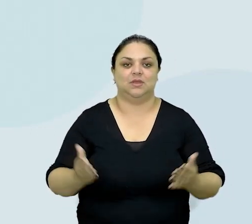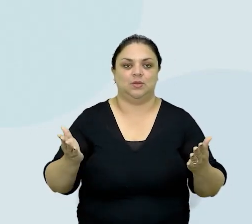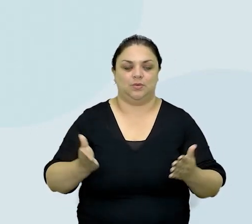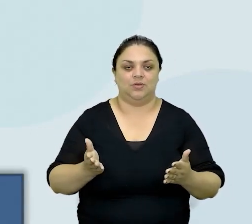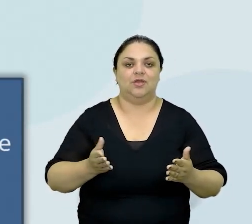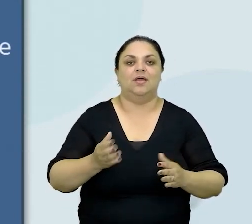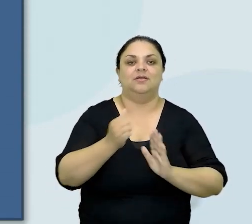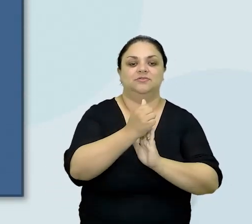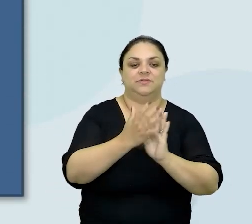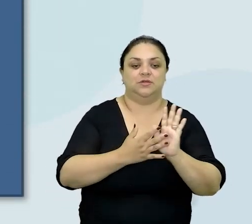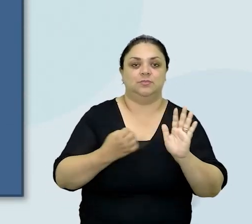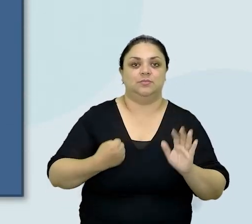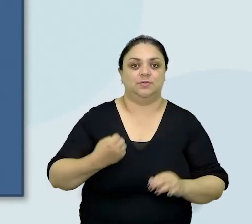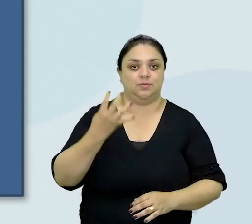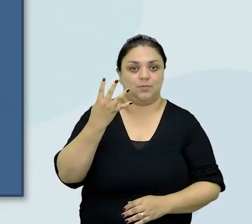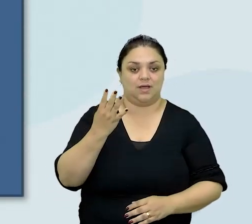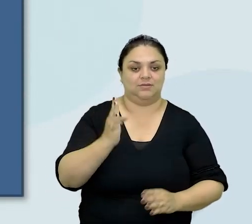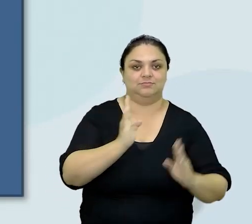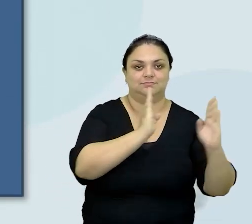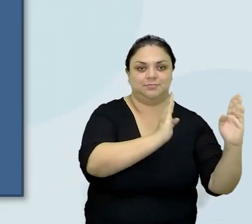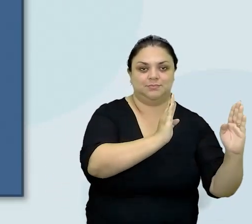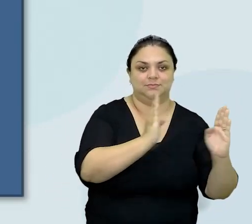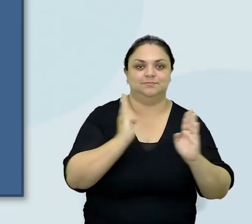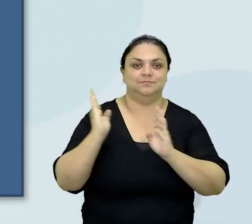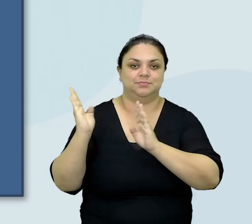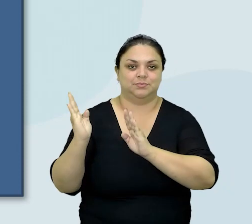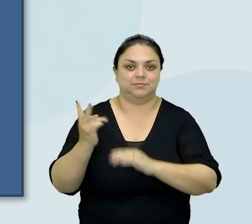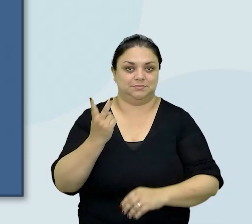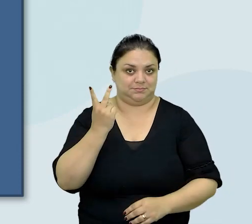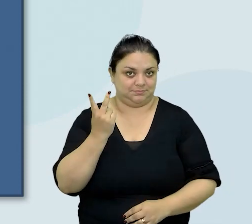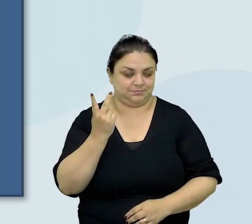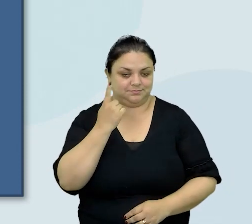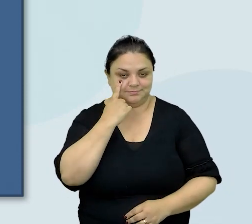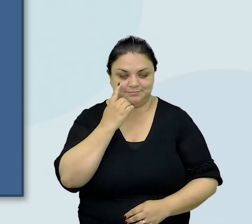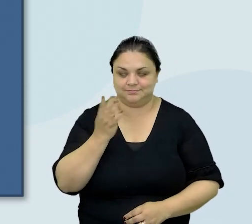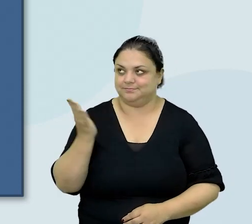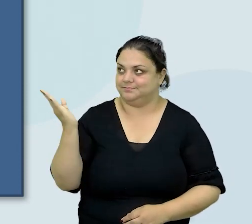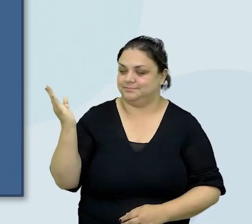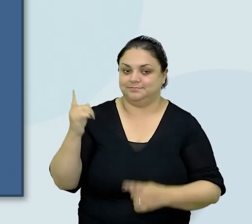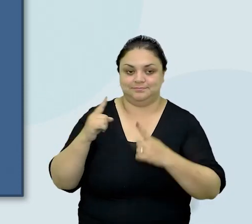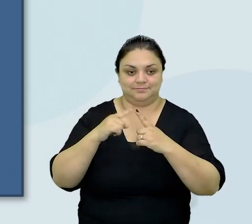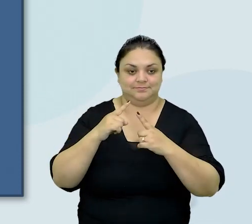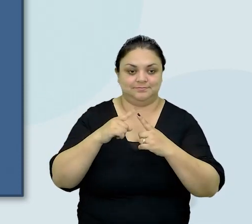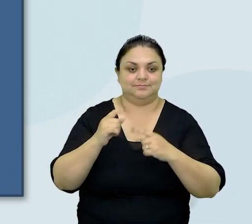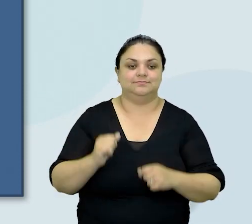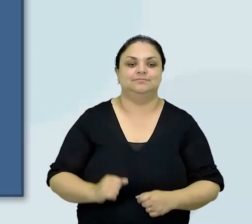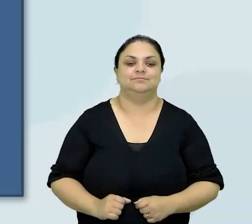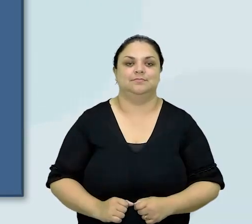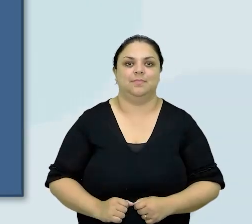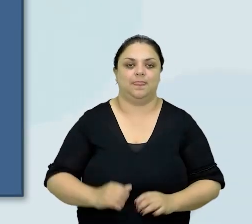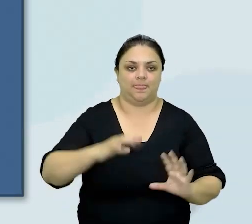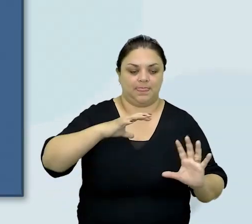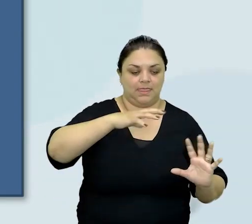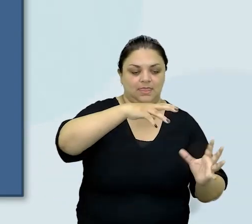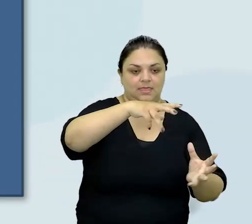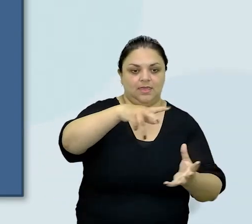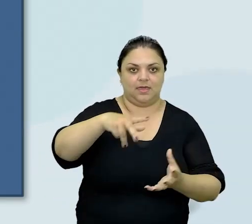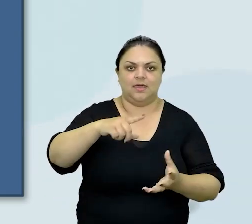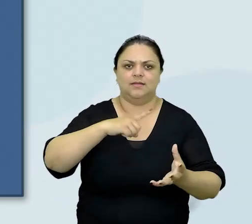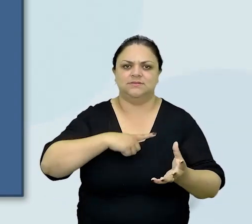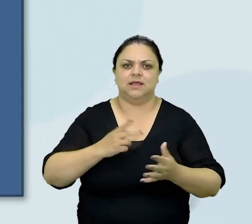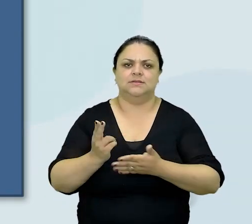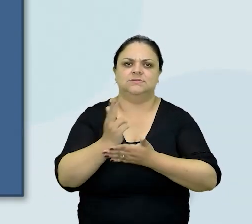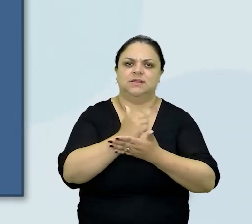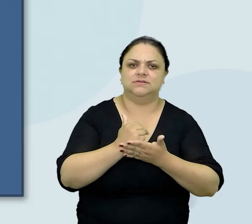2 blocos. E no primeiro bloco, que vocês estão vendo aqui, nós vamos falar sobre as representações da forma da